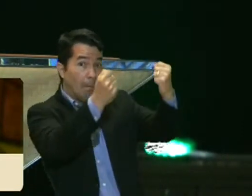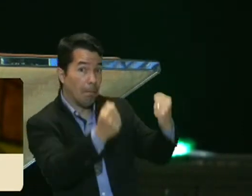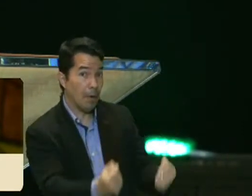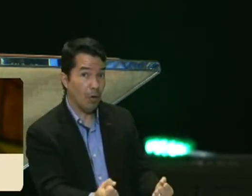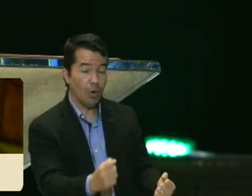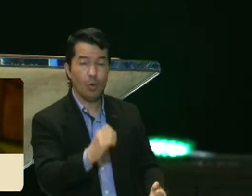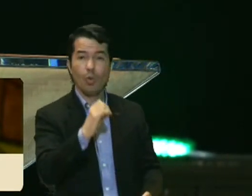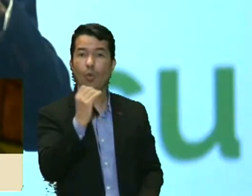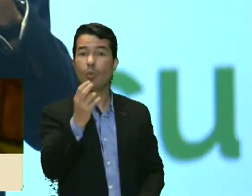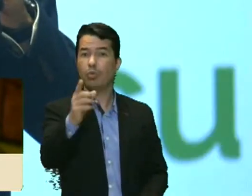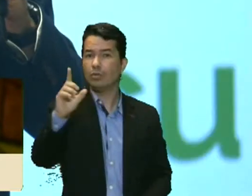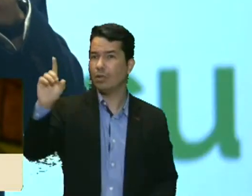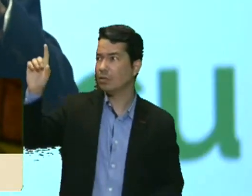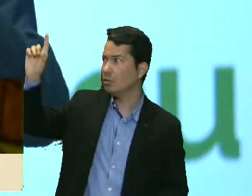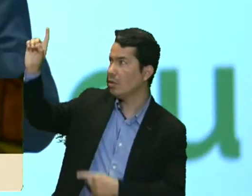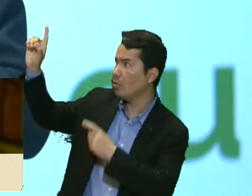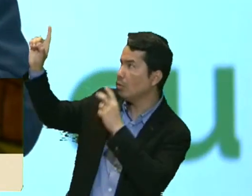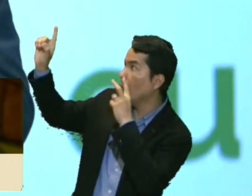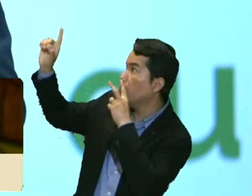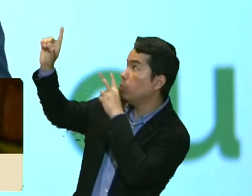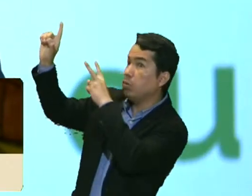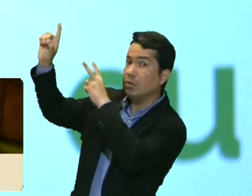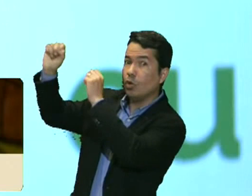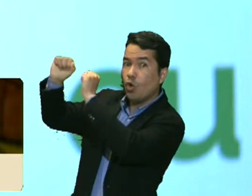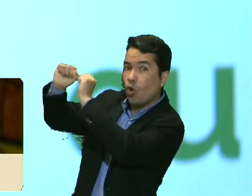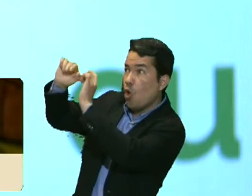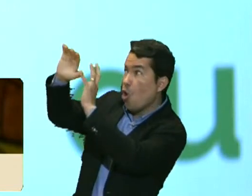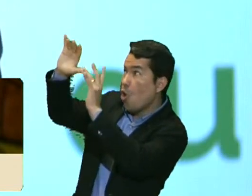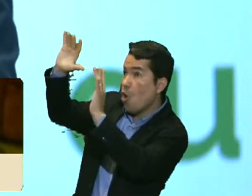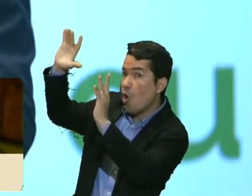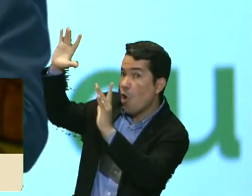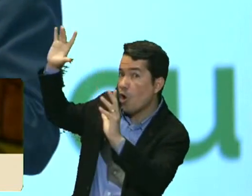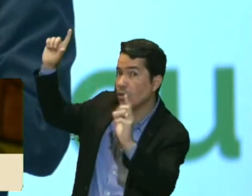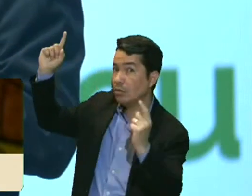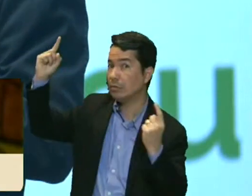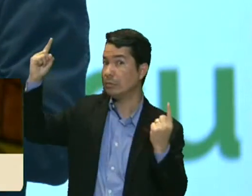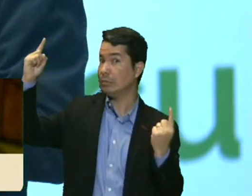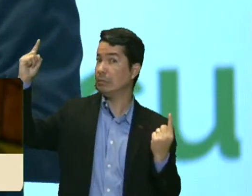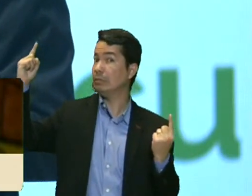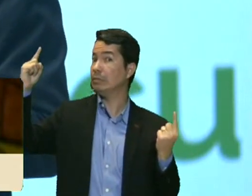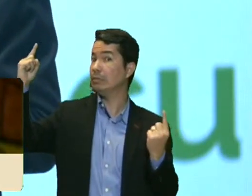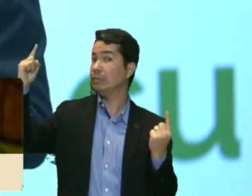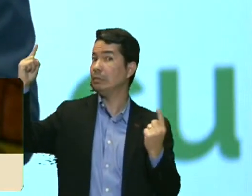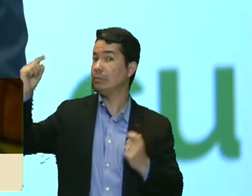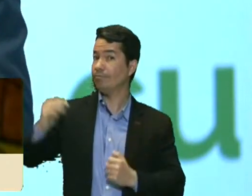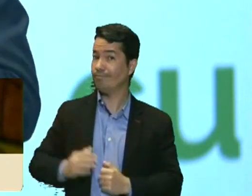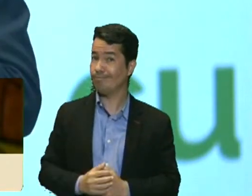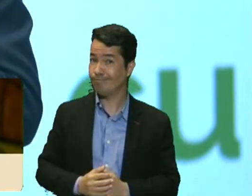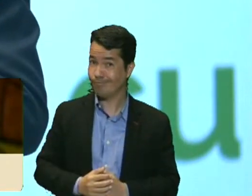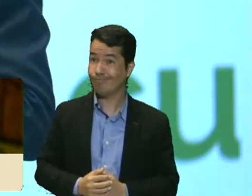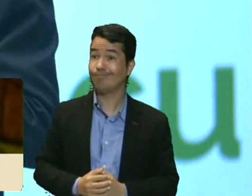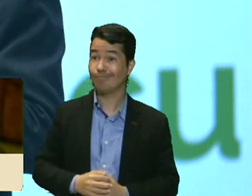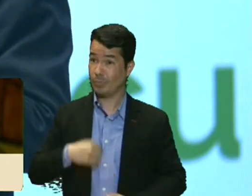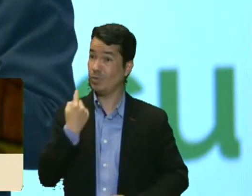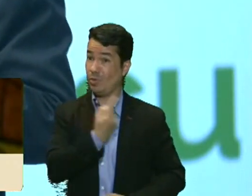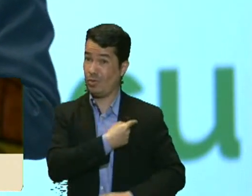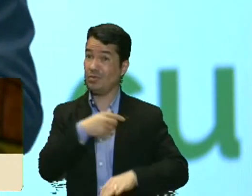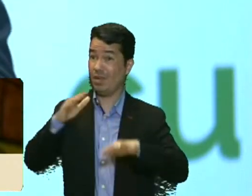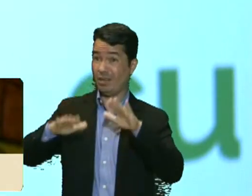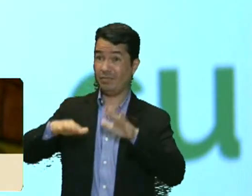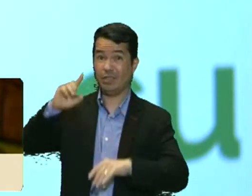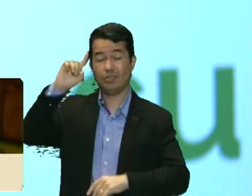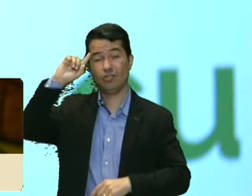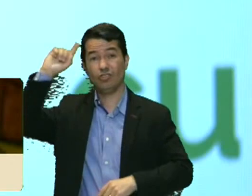Muitas vezes na murmuração pelos dias difíceis, ou em expressões de gratidão, simplesmente porque eu